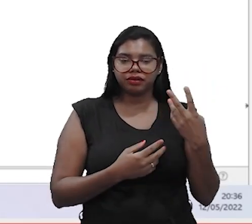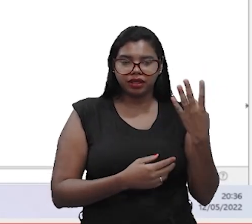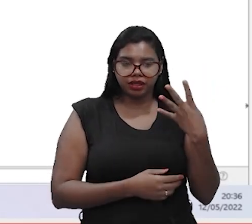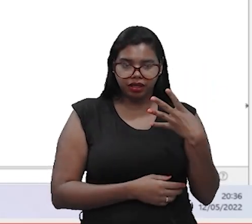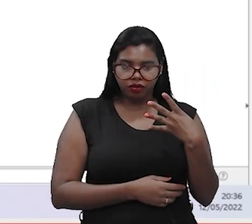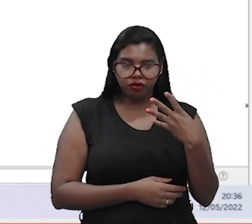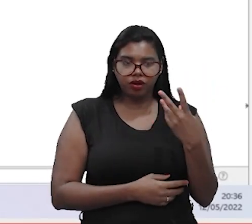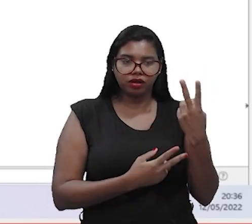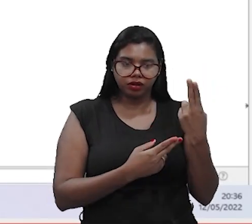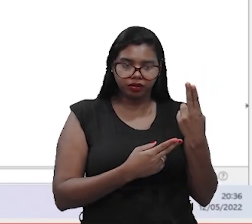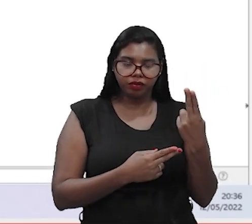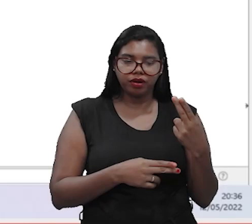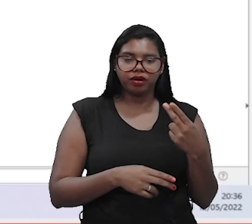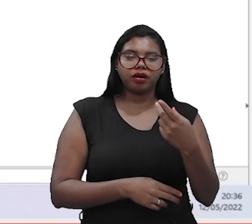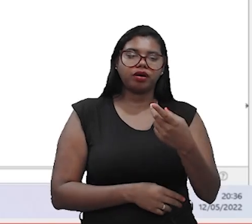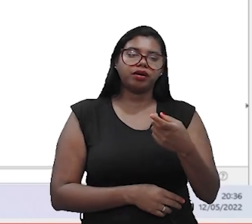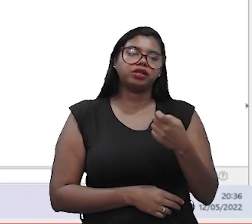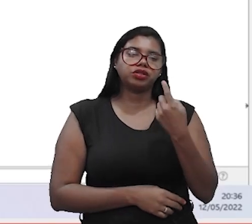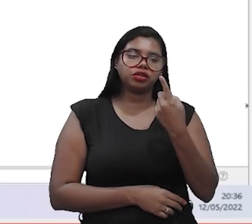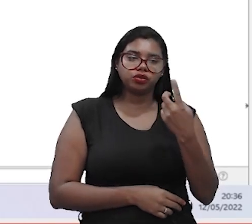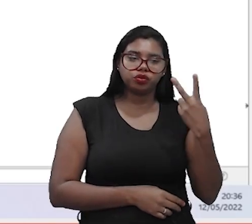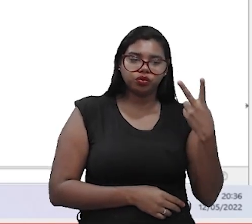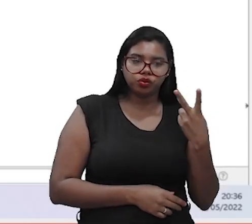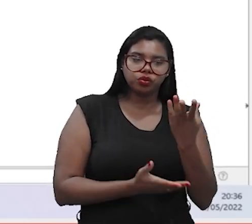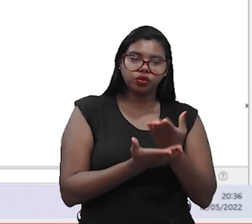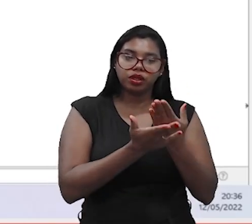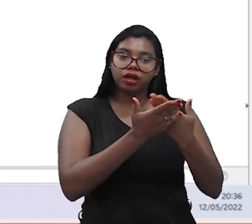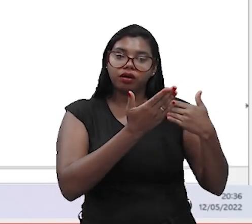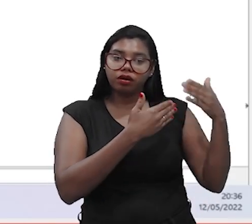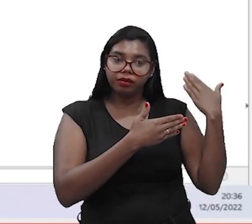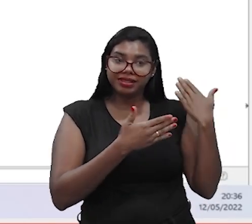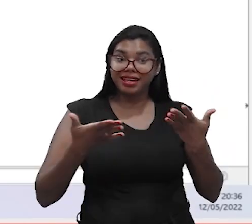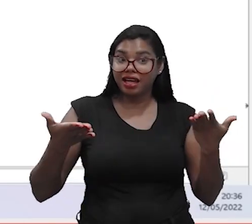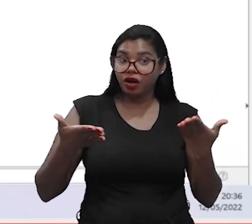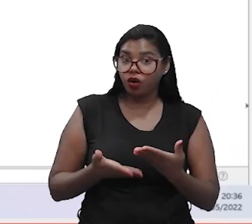x2 a gente já fez também na aula anterior. Agora,